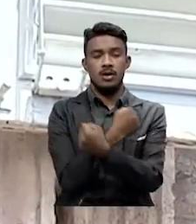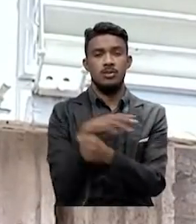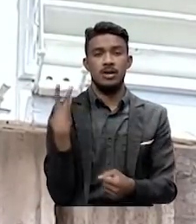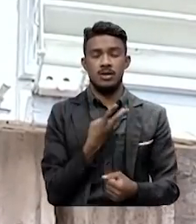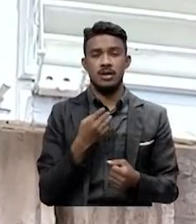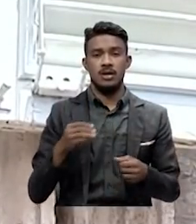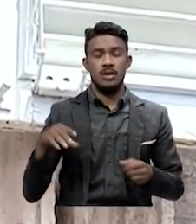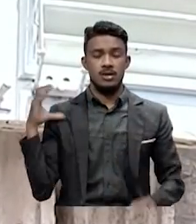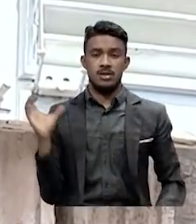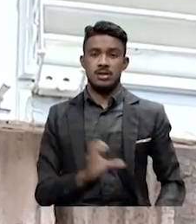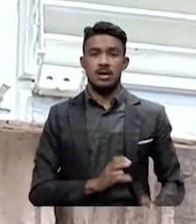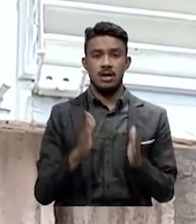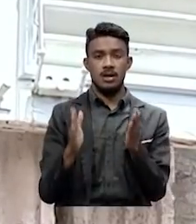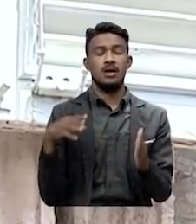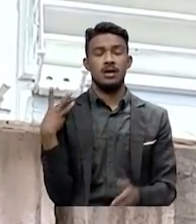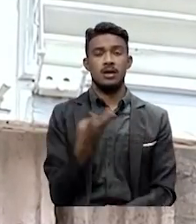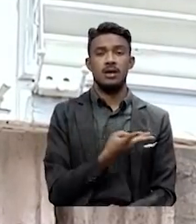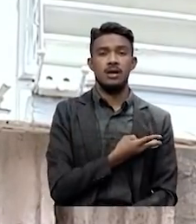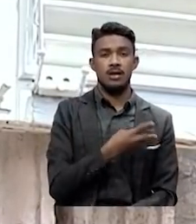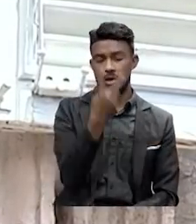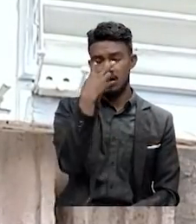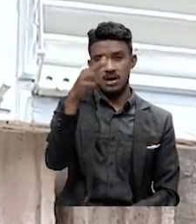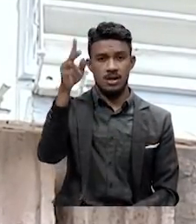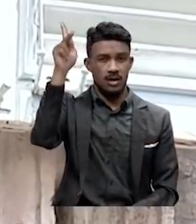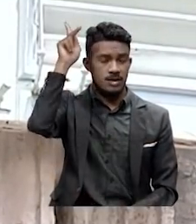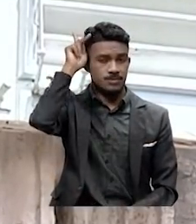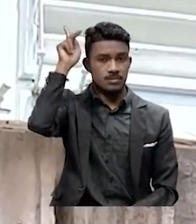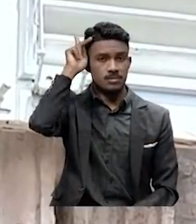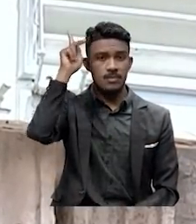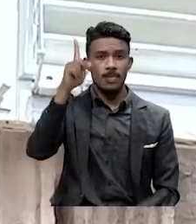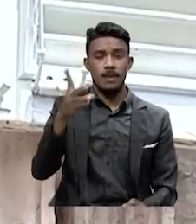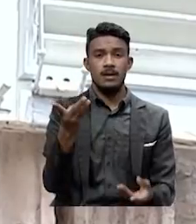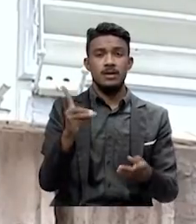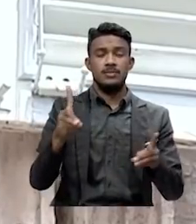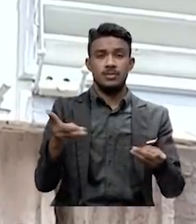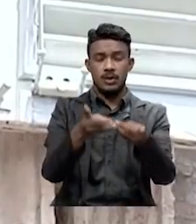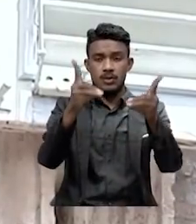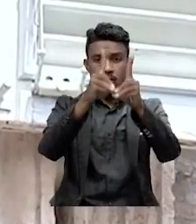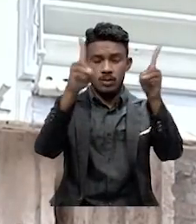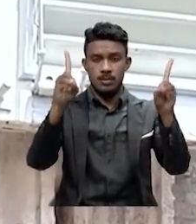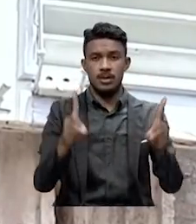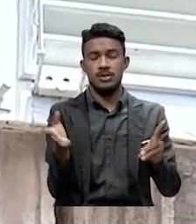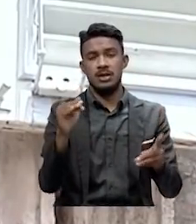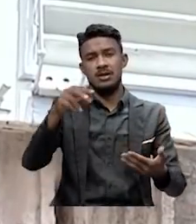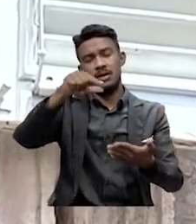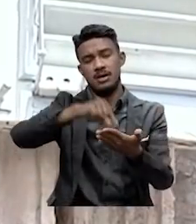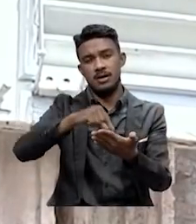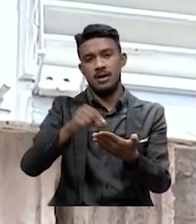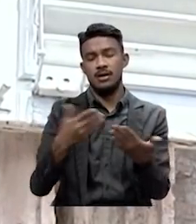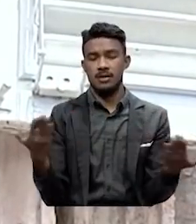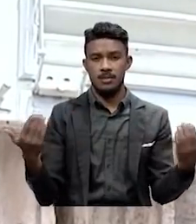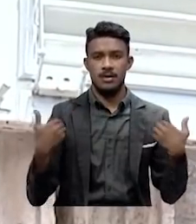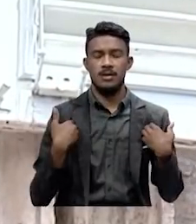se ita acompanha Santo Padre nia documento sira neve ne hakere documento sira neve